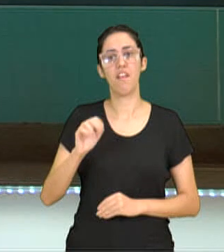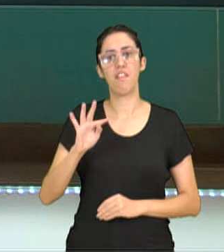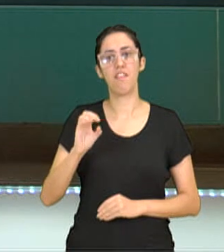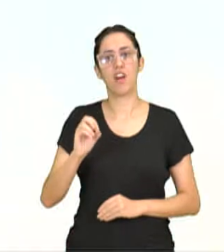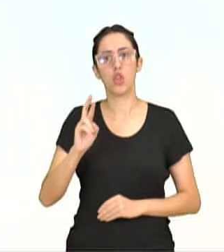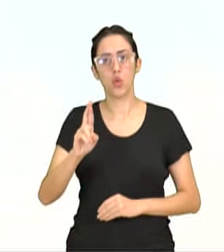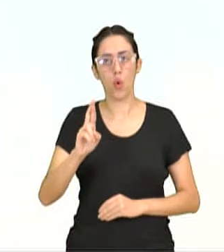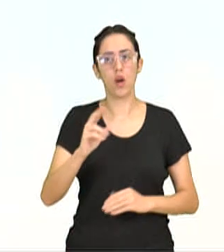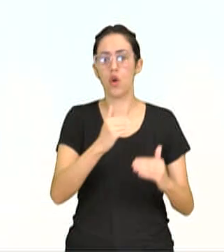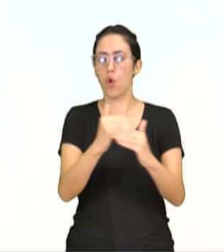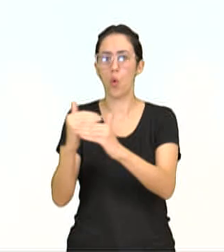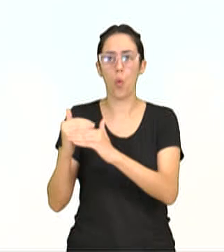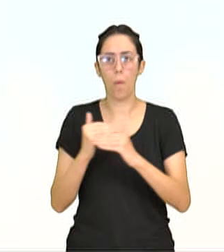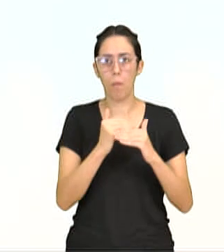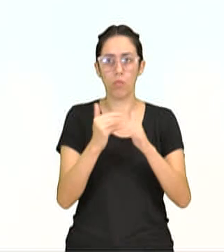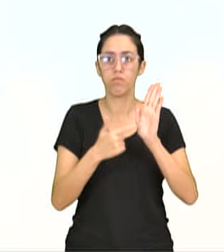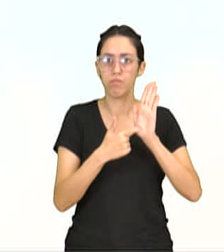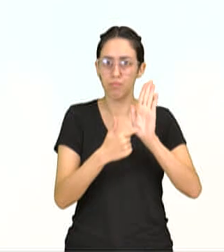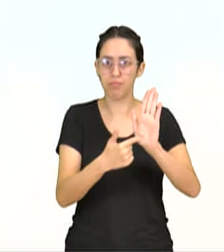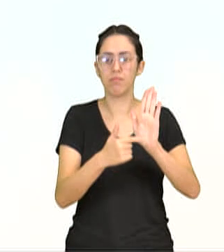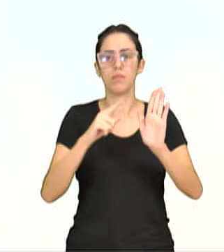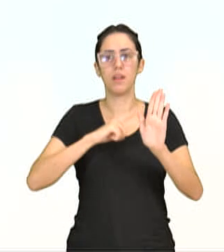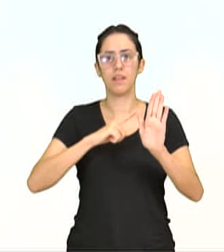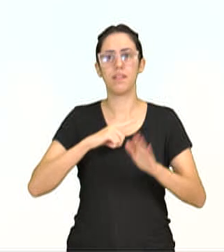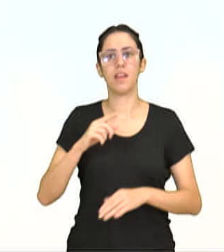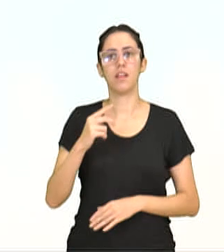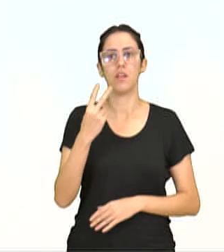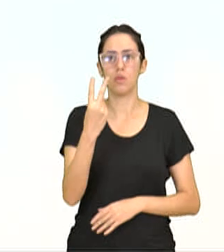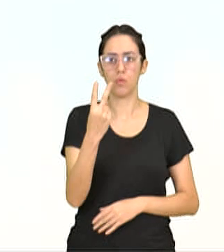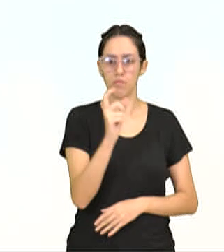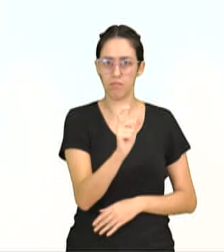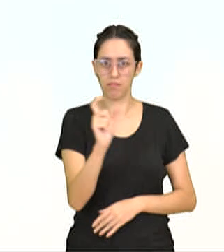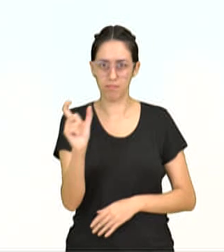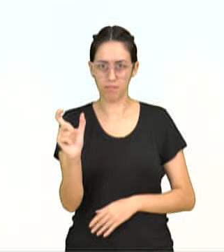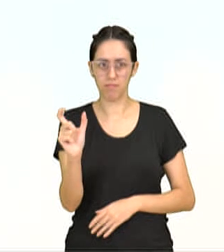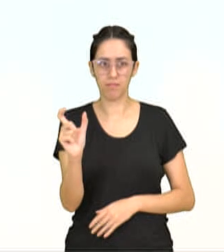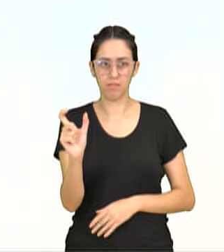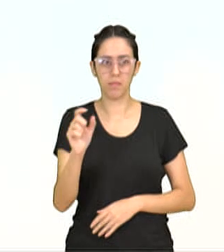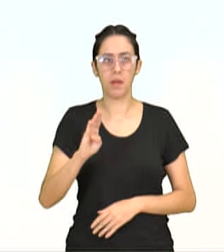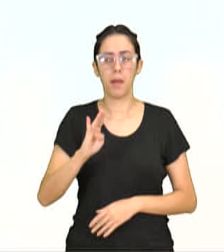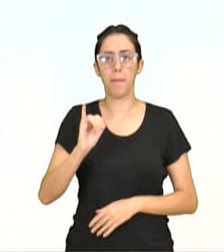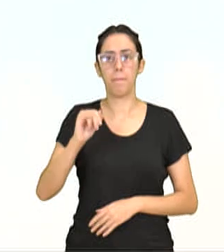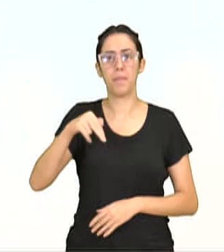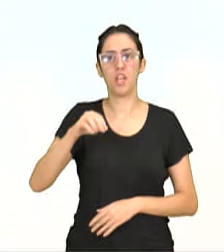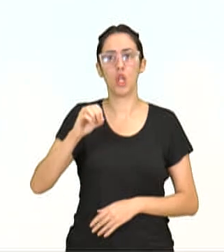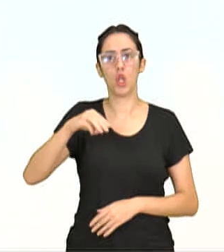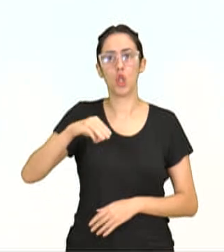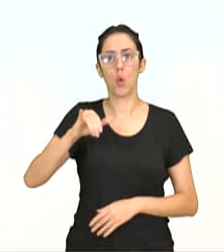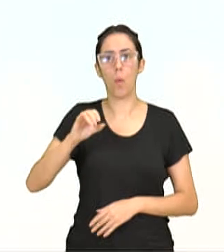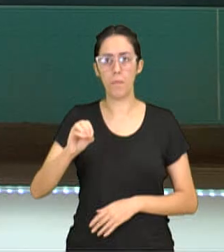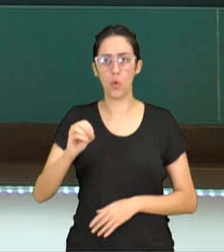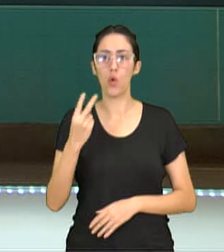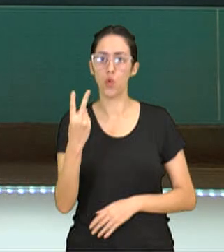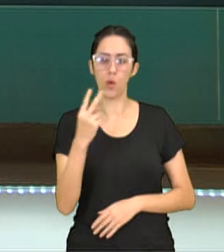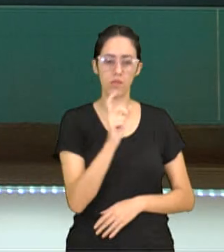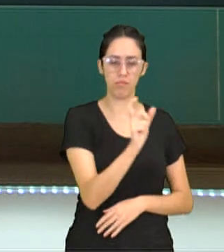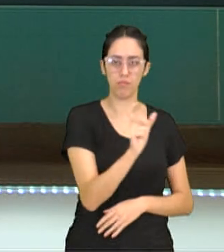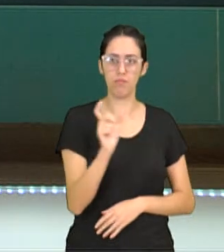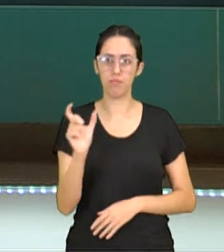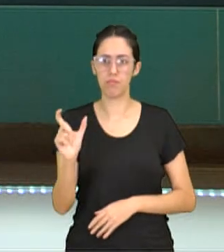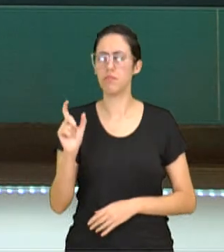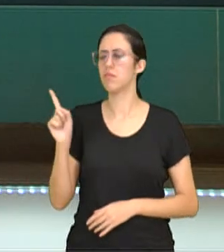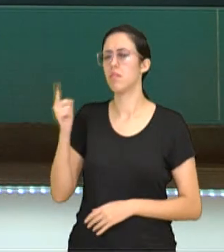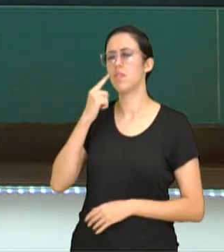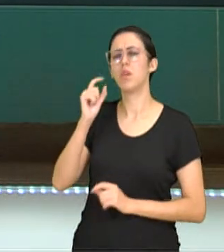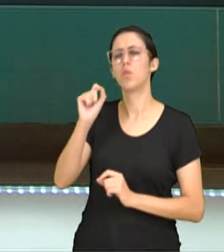lá, eu tenho esse binômio, né? São dois monômios, então é binômio. O que eu tenho em comum nos